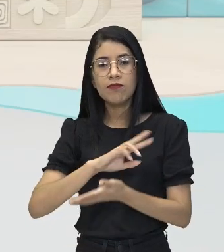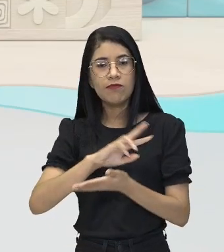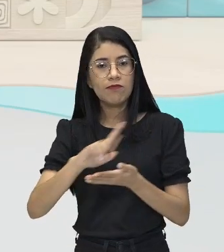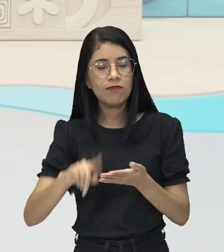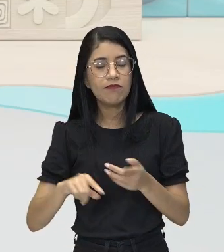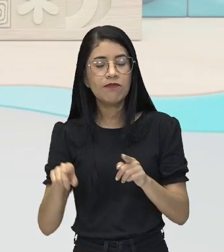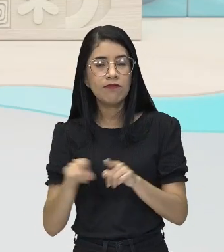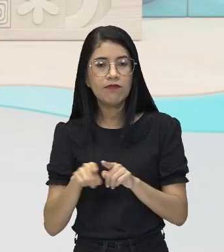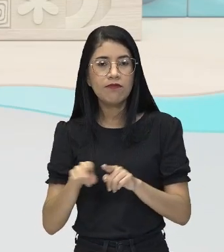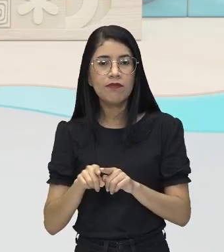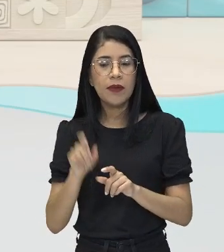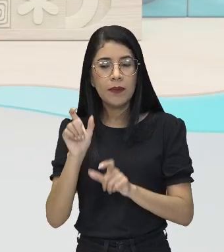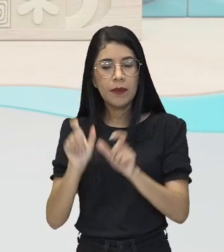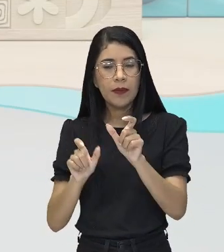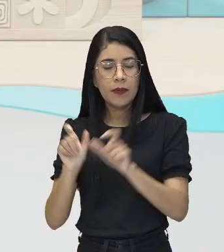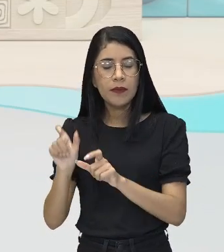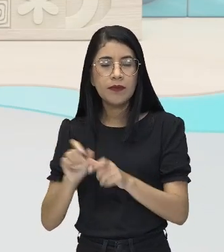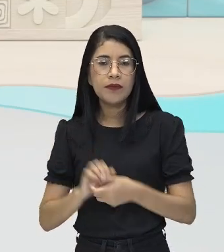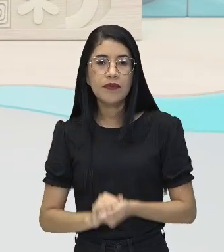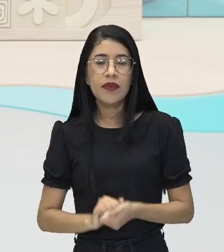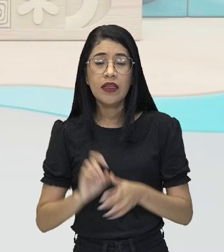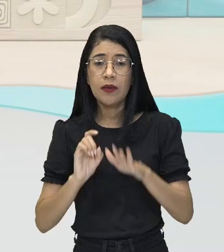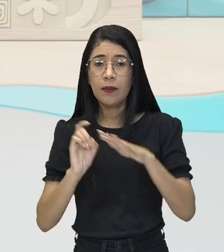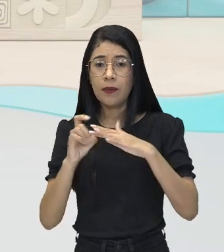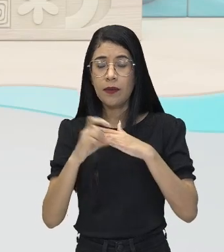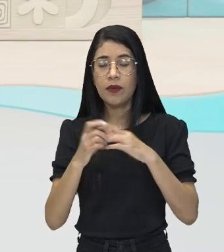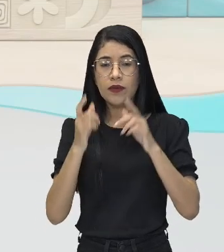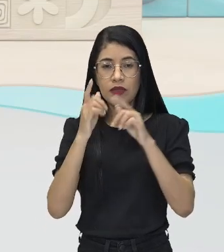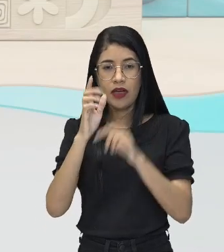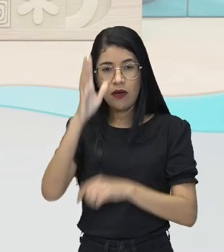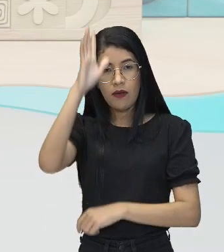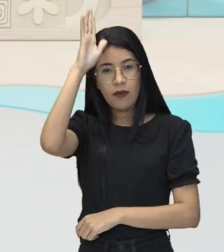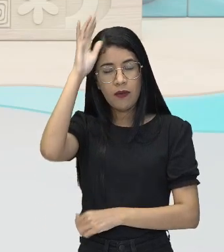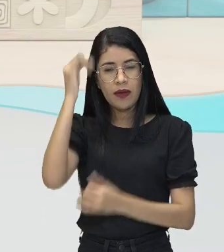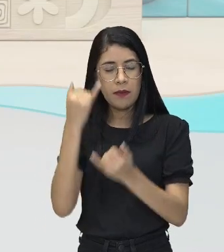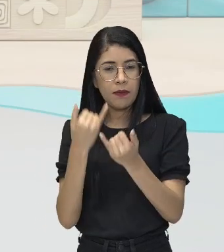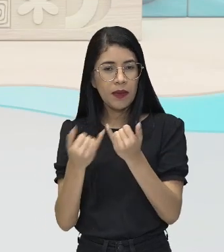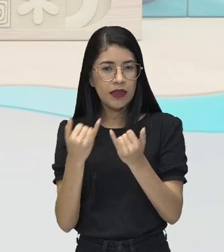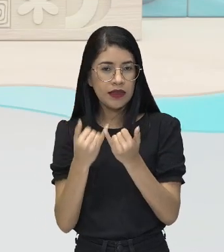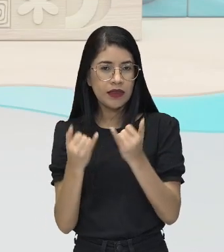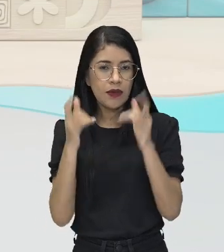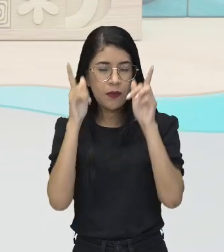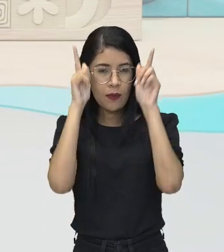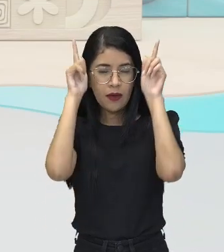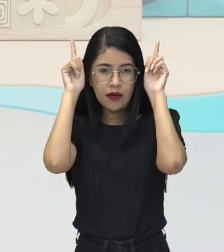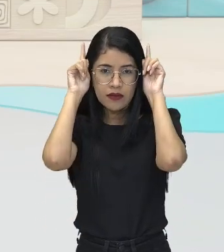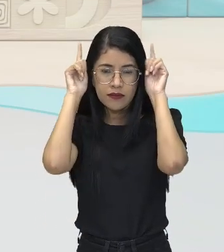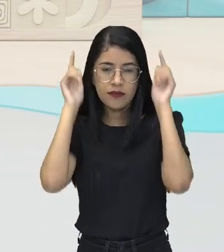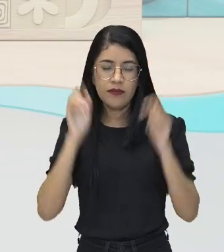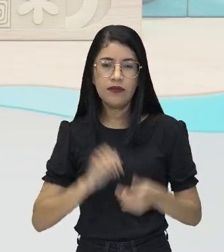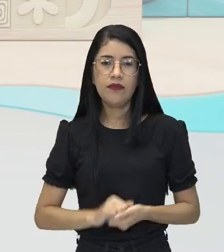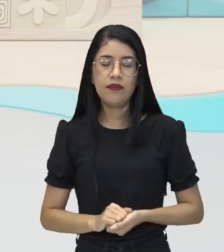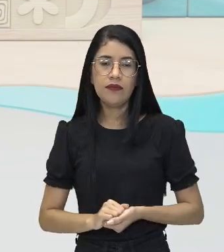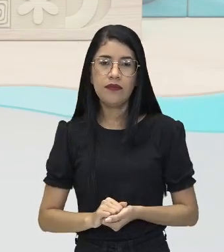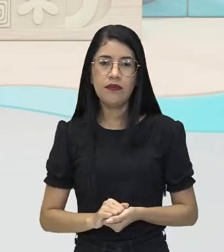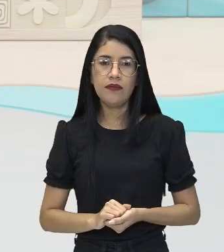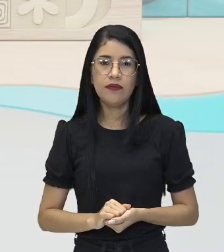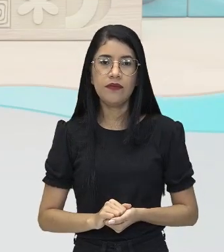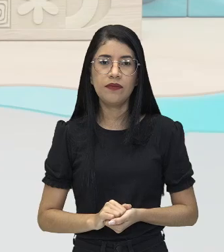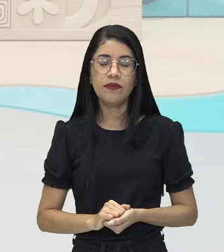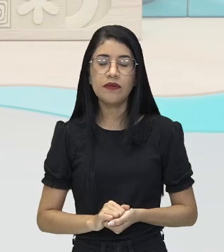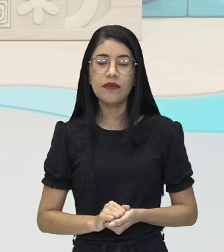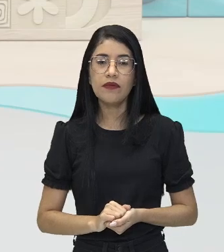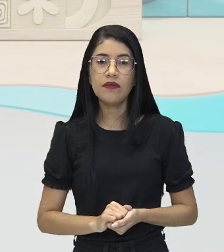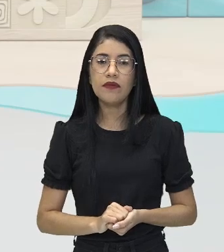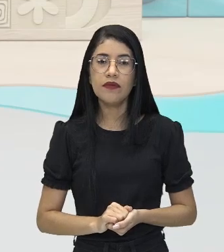falamos, a mitologia romana é muito próxima da Grécia, né? Dos gregos, da mitologia grega. E eles também